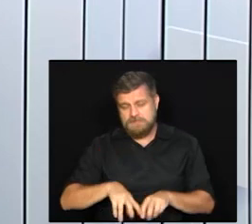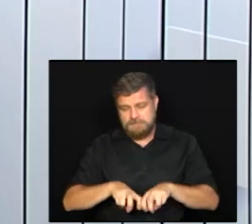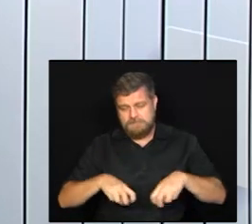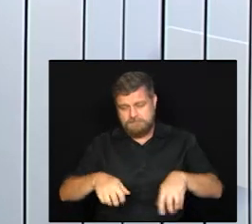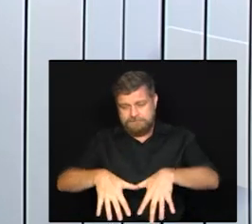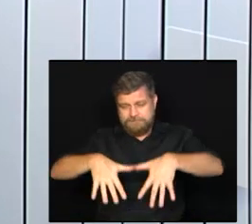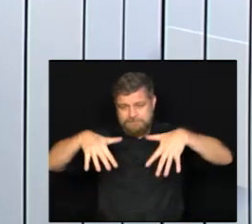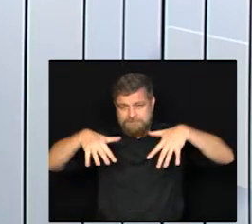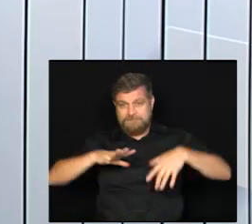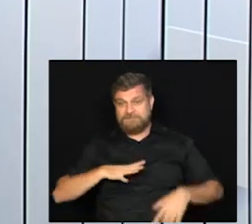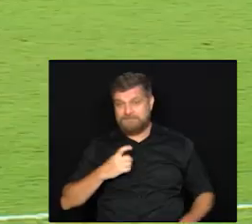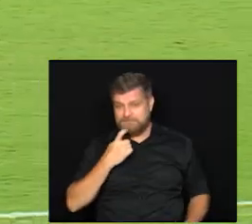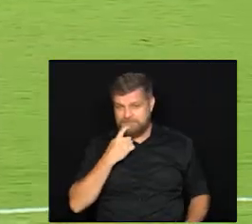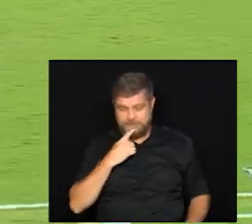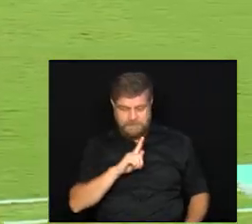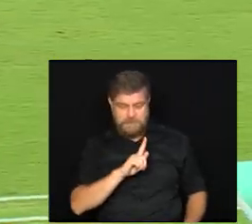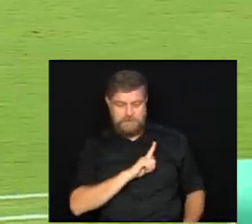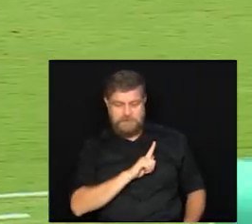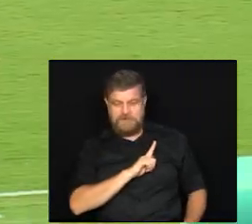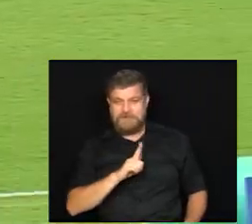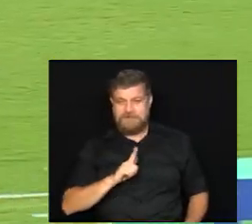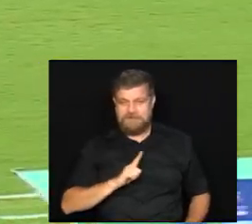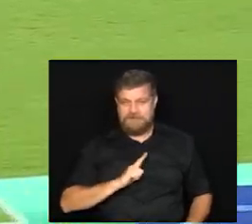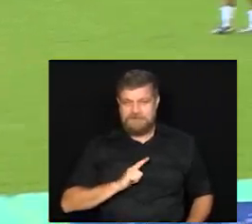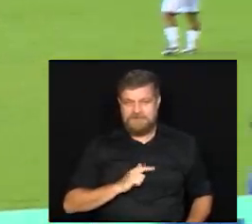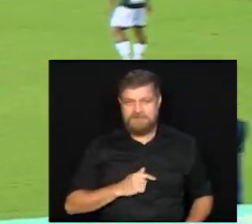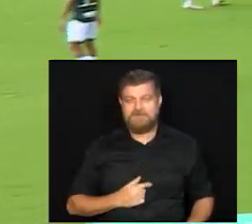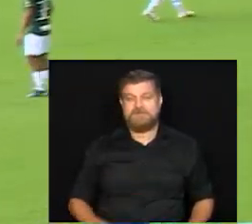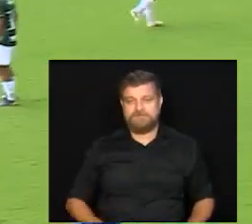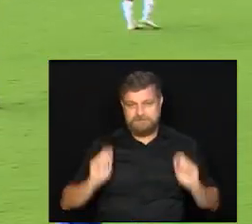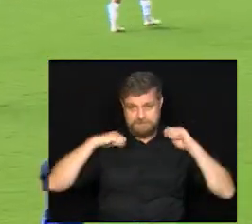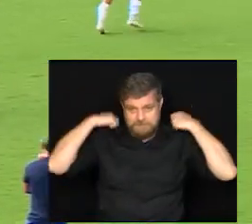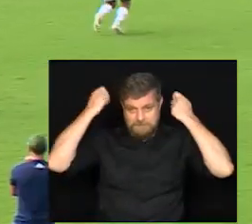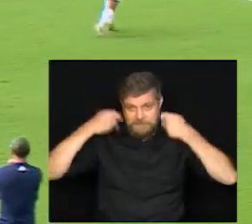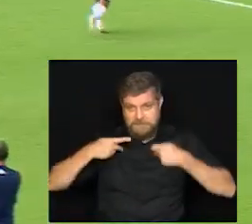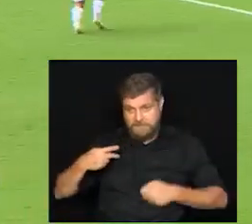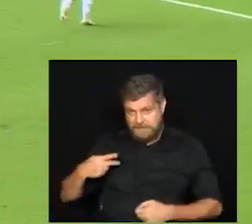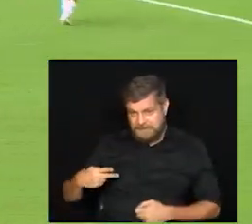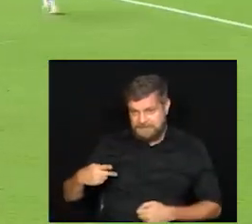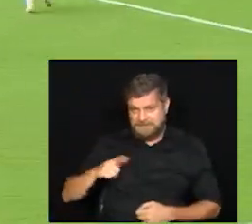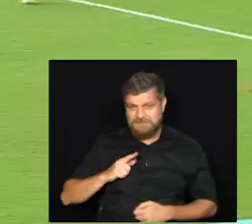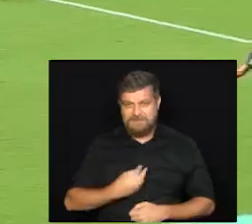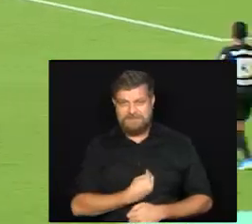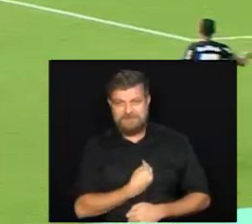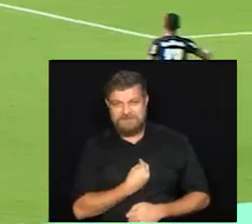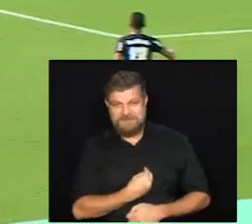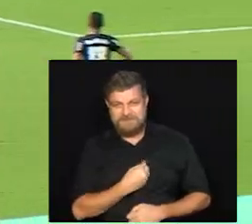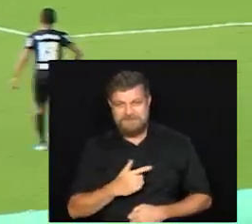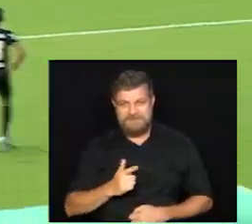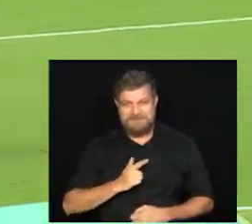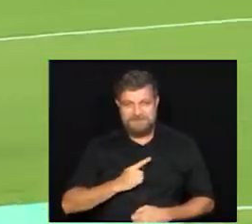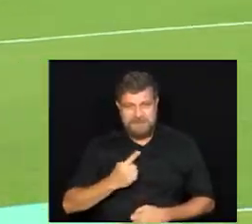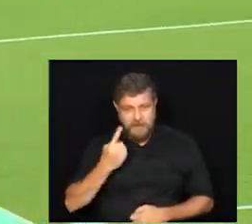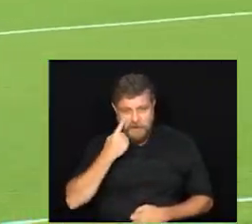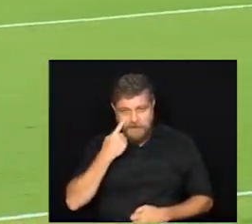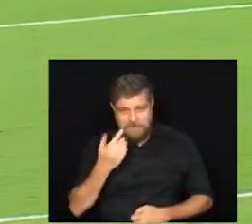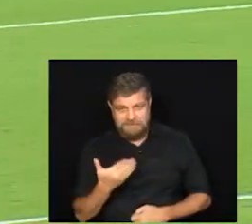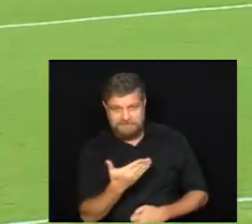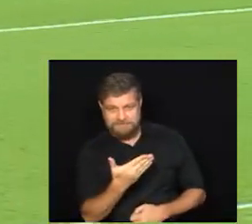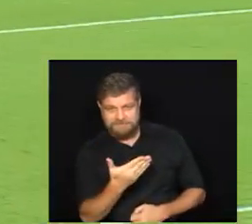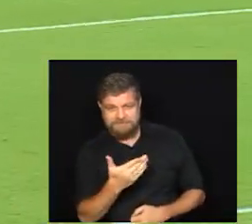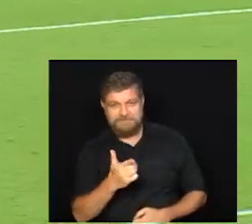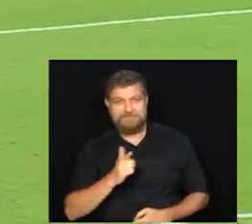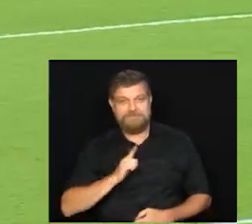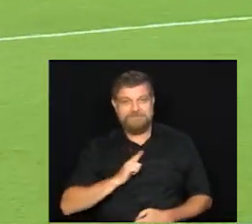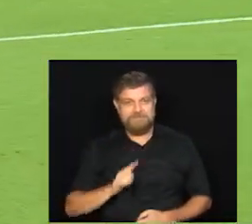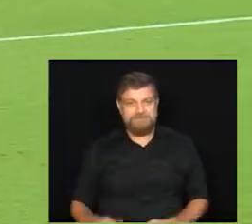aqui em Campinas, o Guarani recebeu a equipe do Bragantino. Nós temos os gols também, olha só. Hurtado dominou no peito, ajeitou